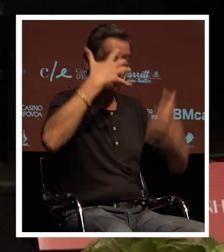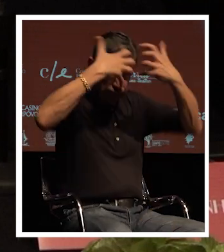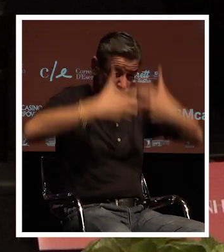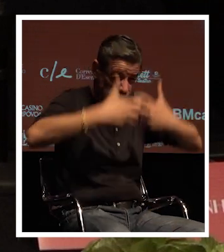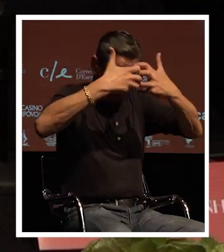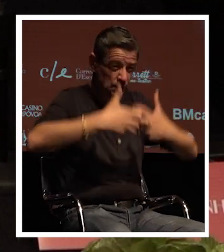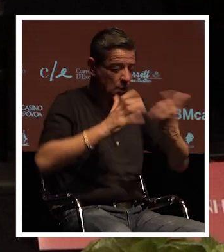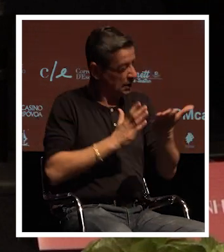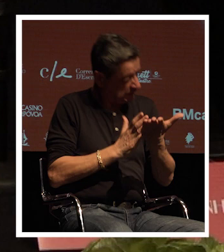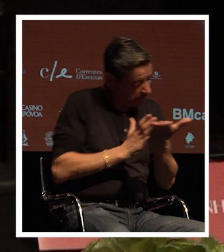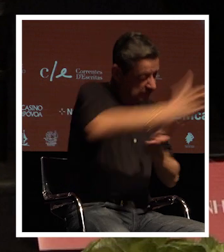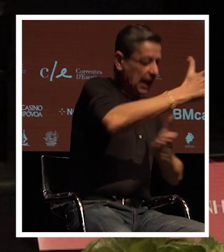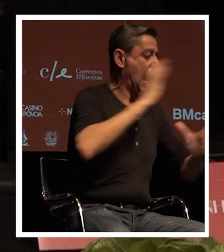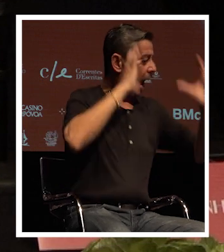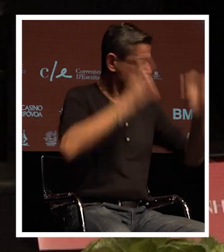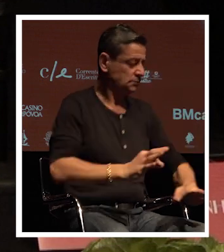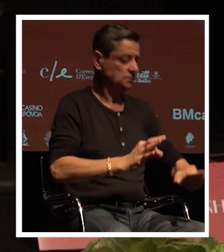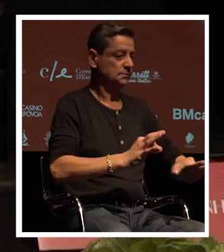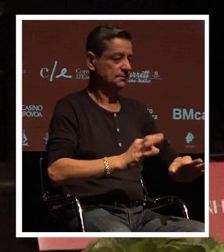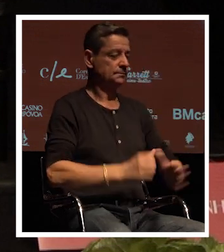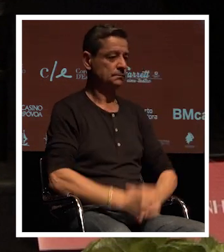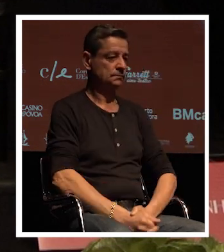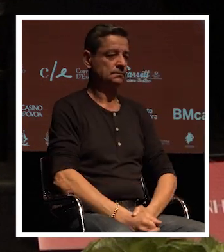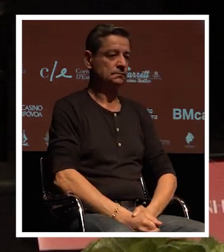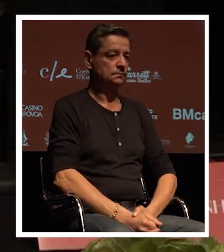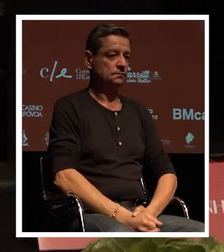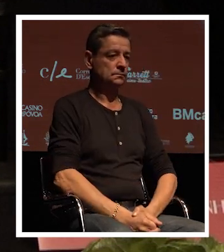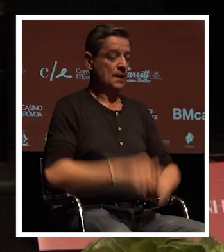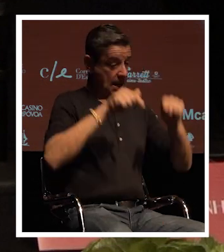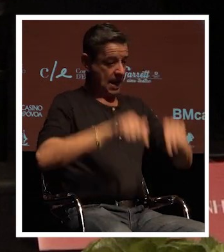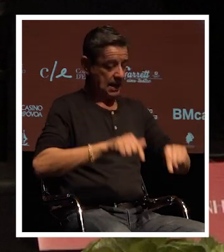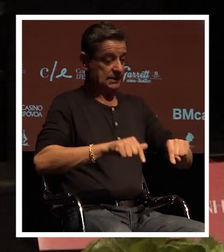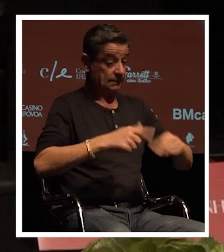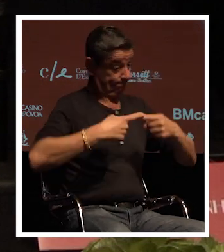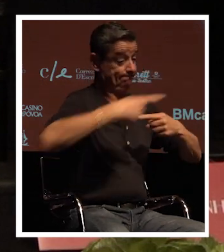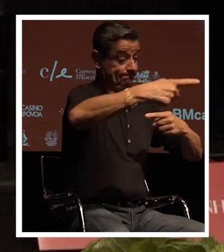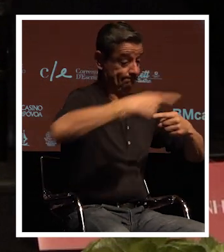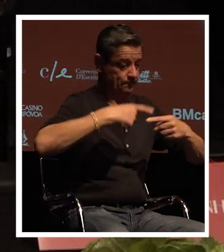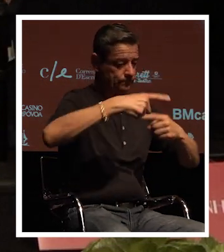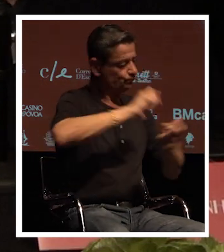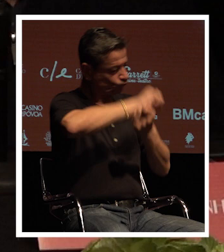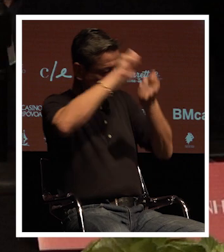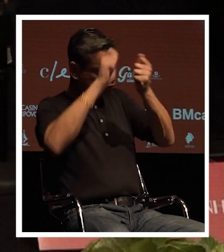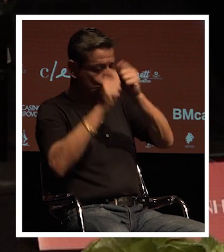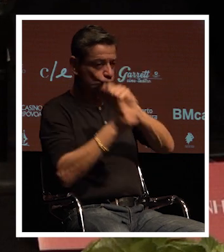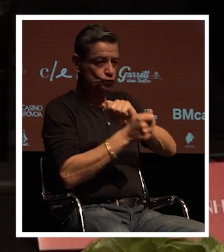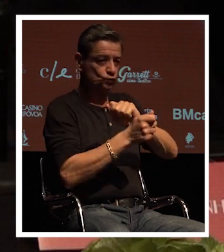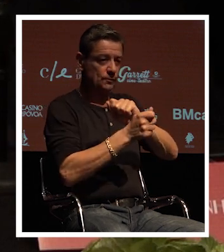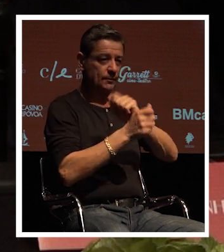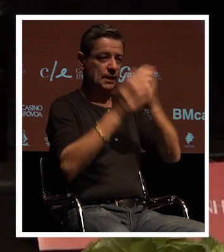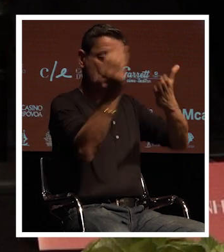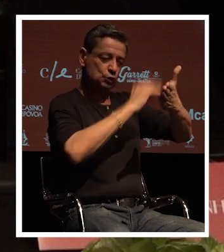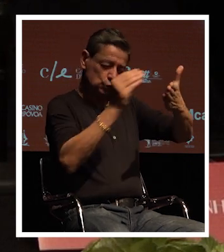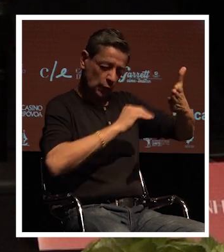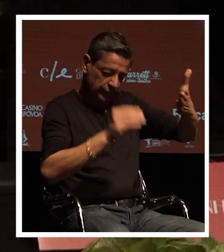Segue o cicerone nesta era da reparação do rescrever de